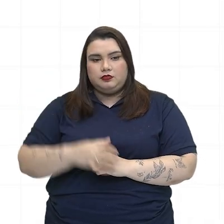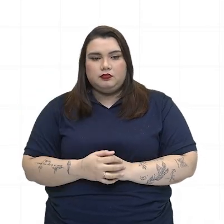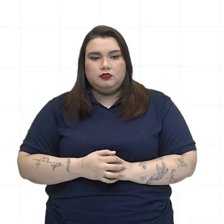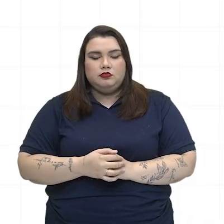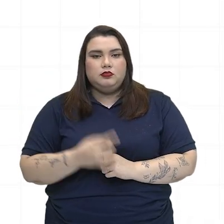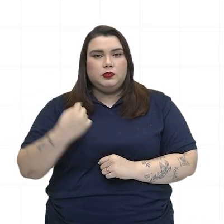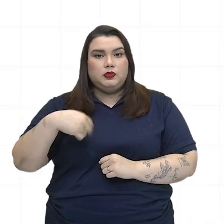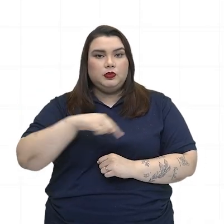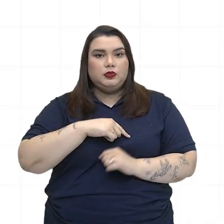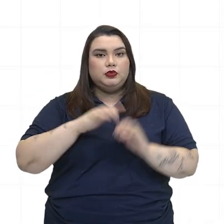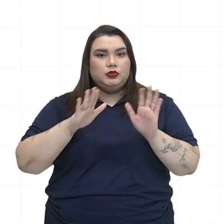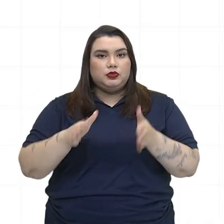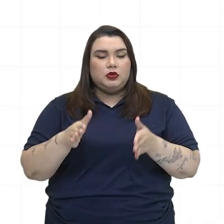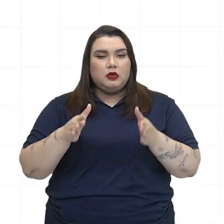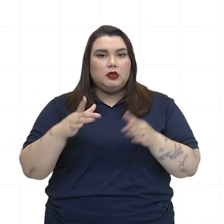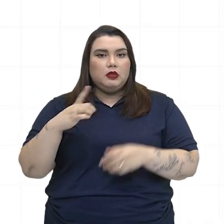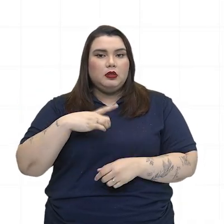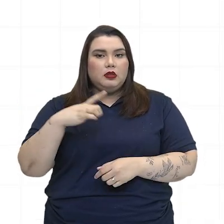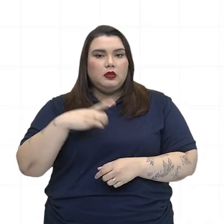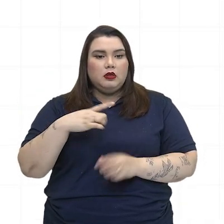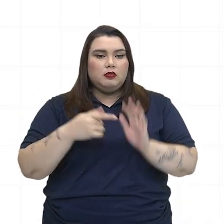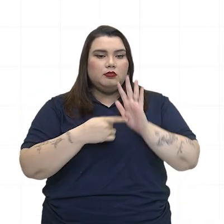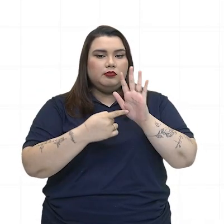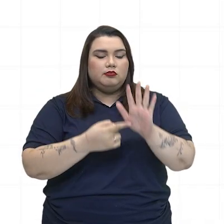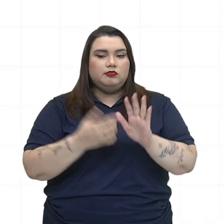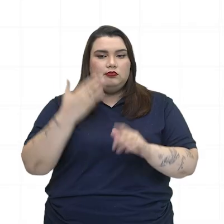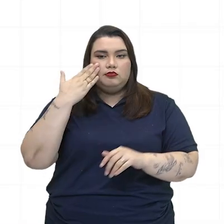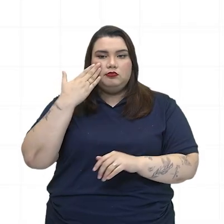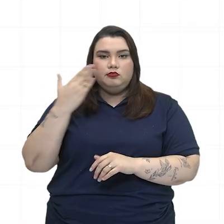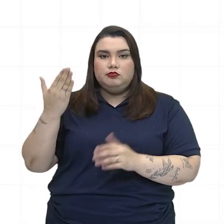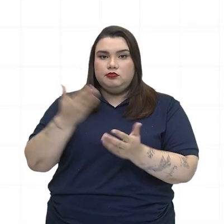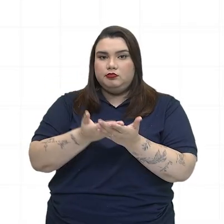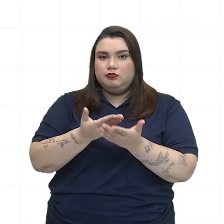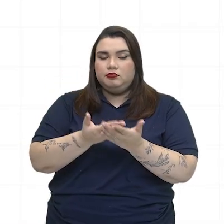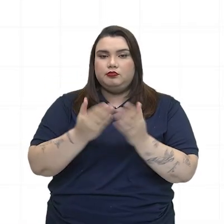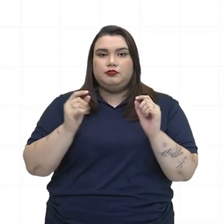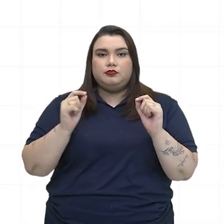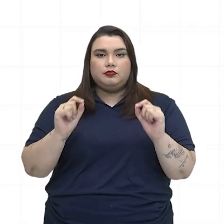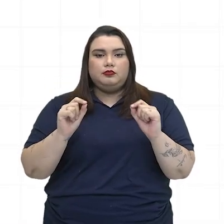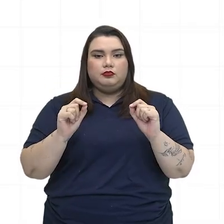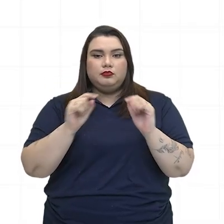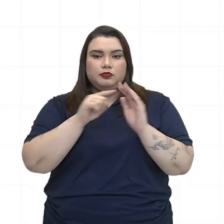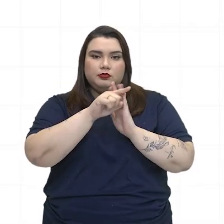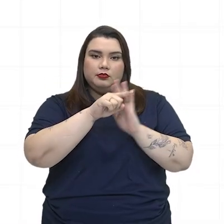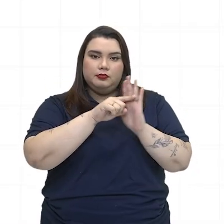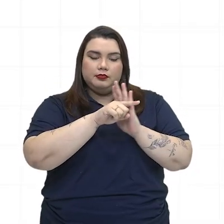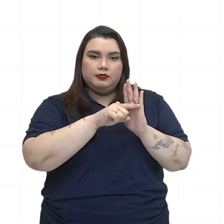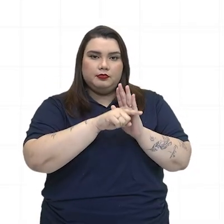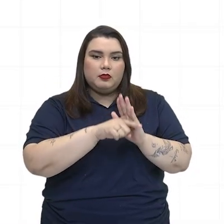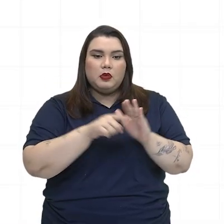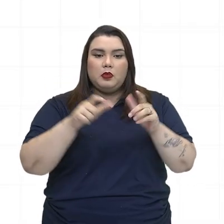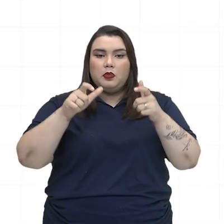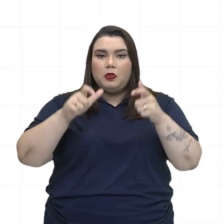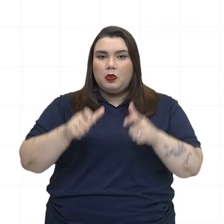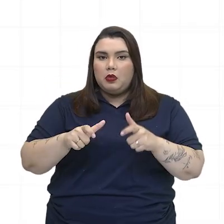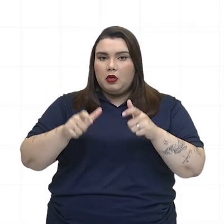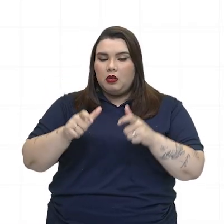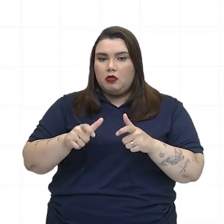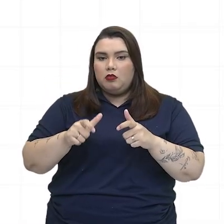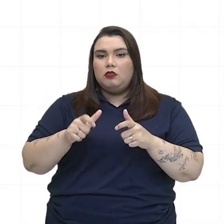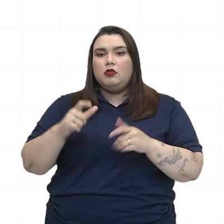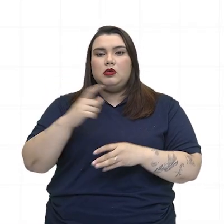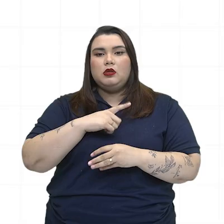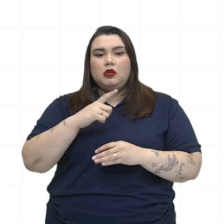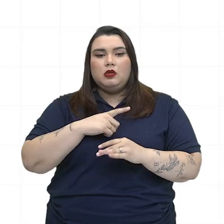gente já tem aqui no caso do nosso estudo, né, da nossa pesquisa, o local